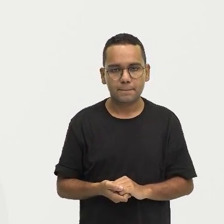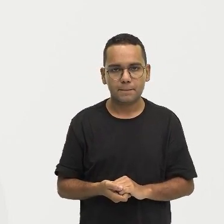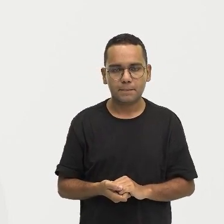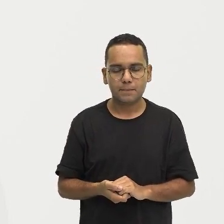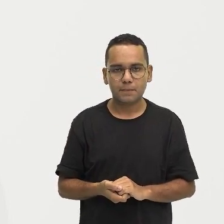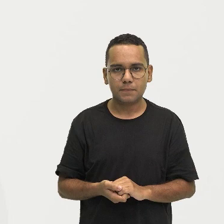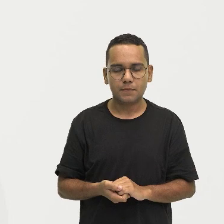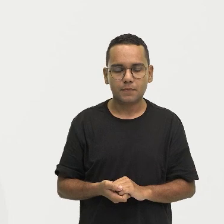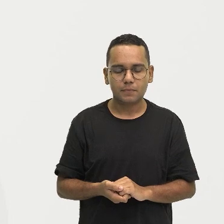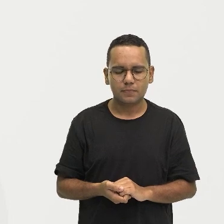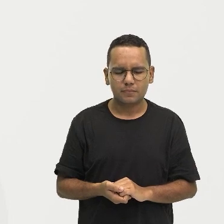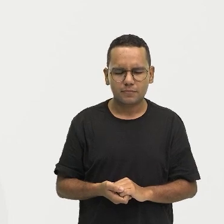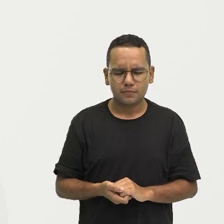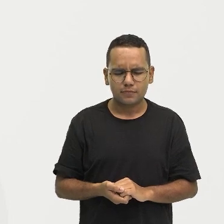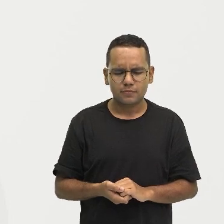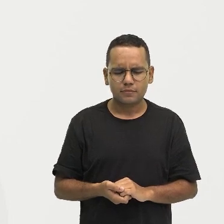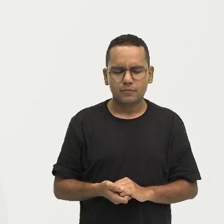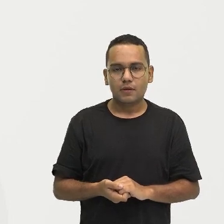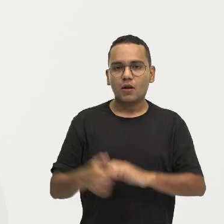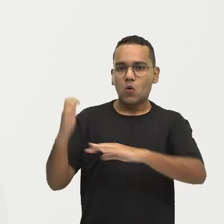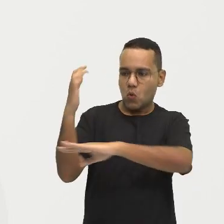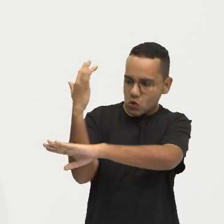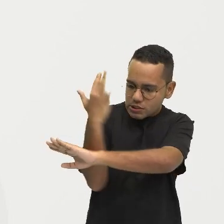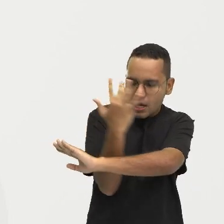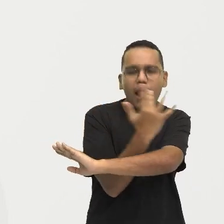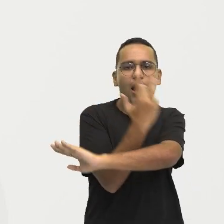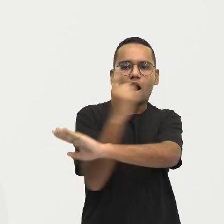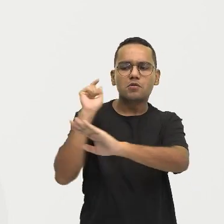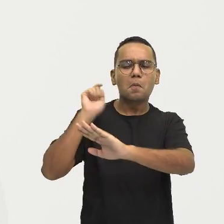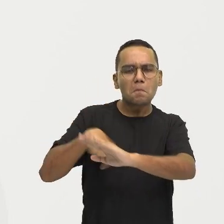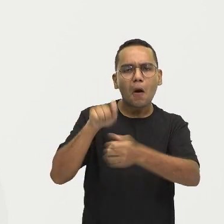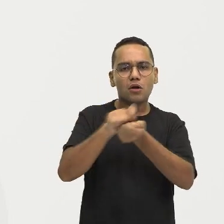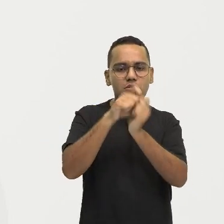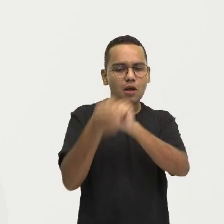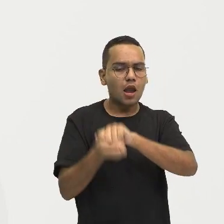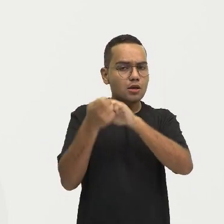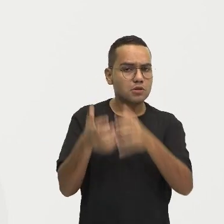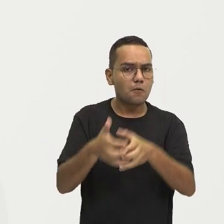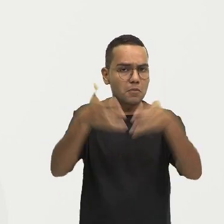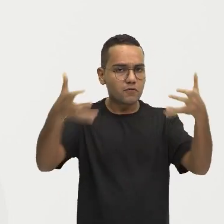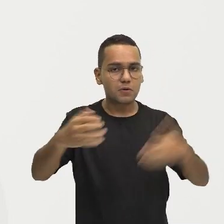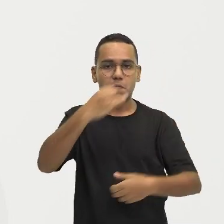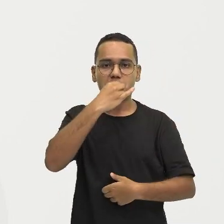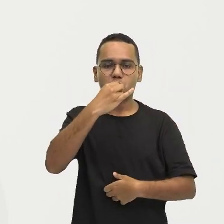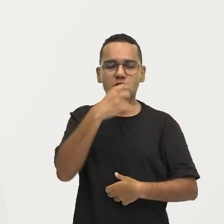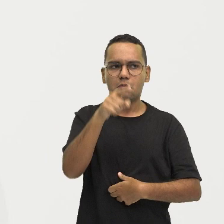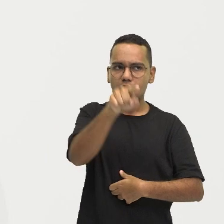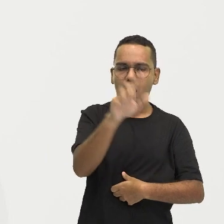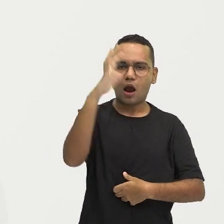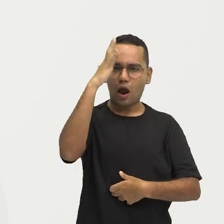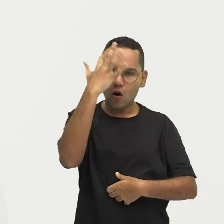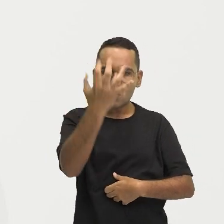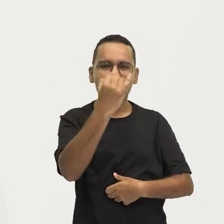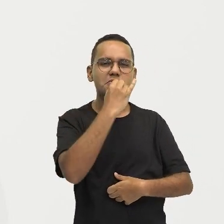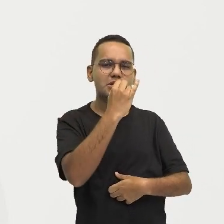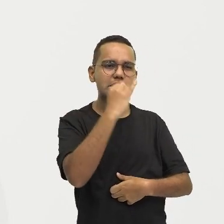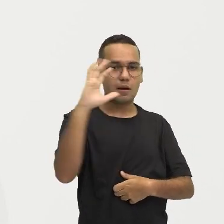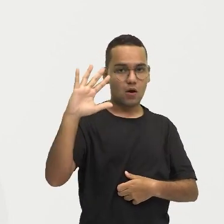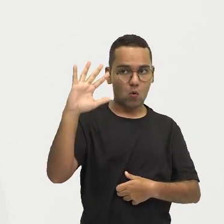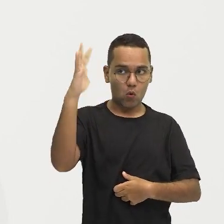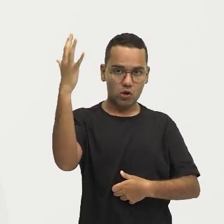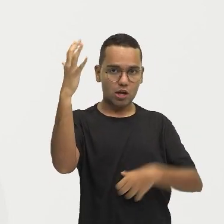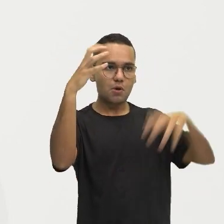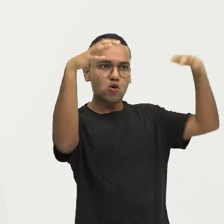por ter uma alta capacidade de adaptação, né? Então, ele passa ali por períodos de chuva e por períodos de